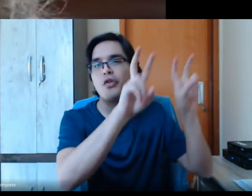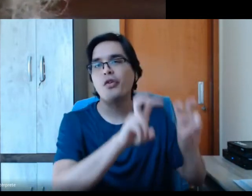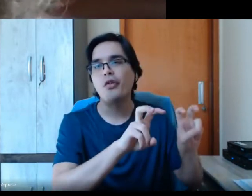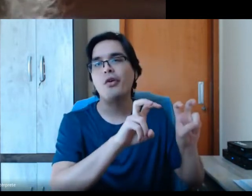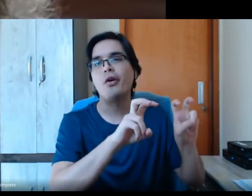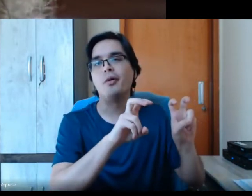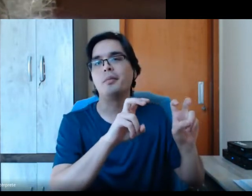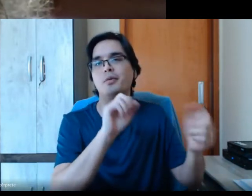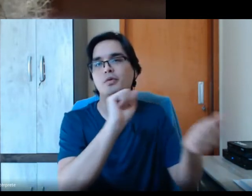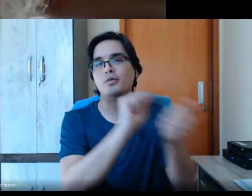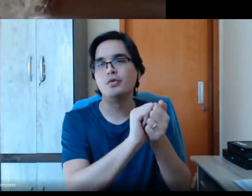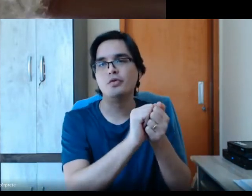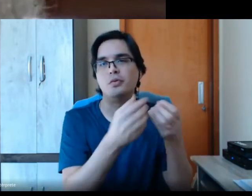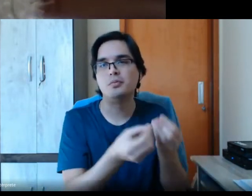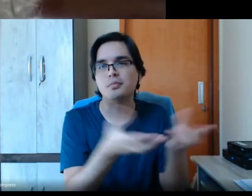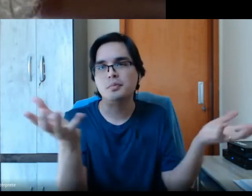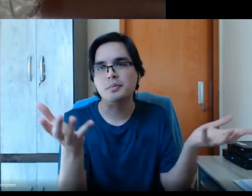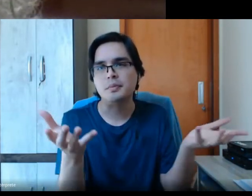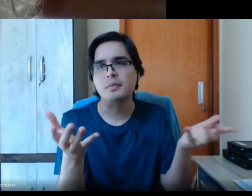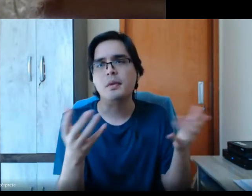será que dá para a gente pensar que seriam